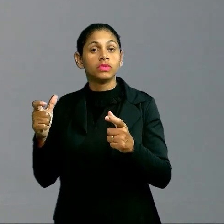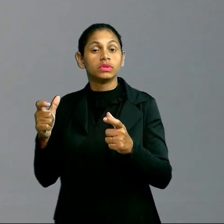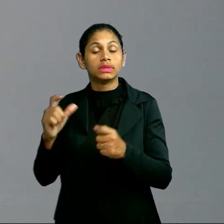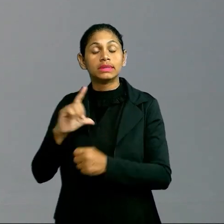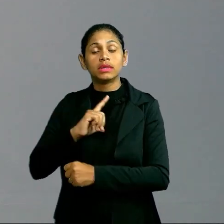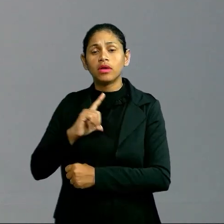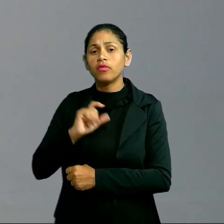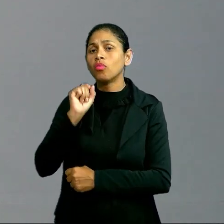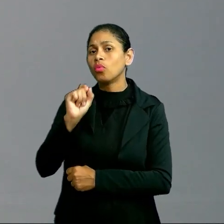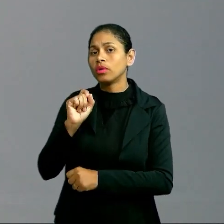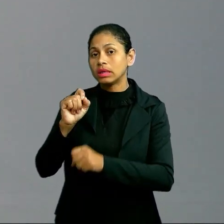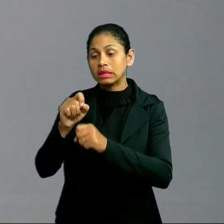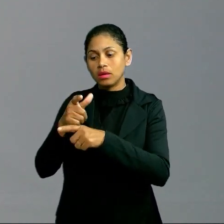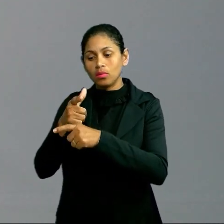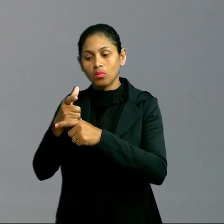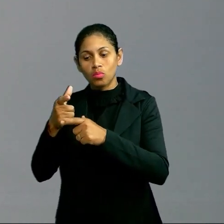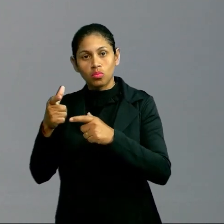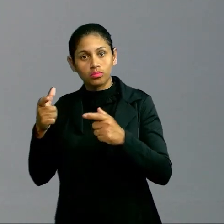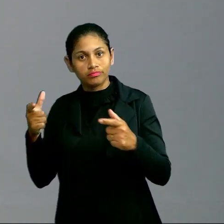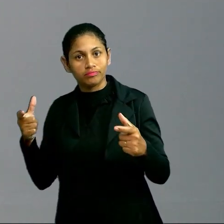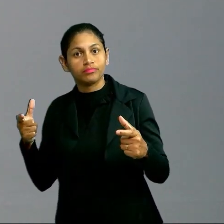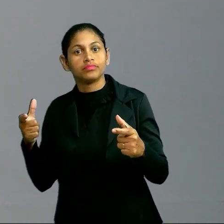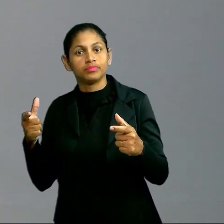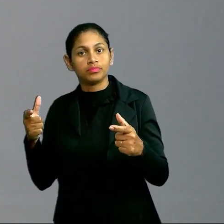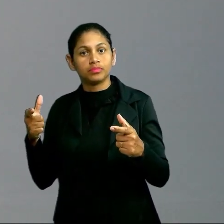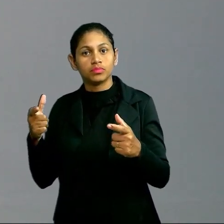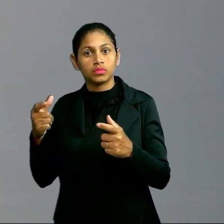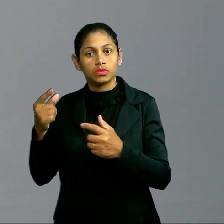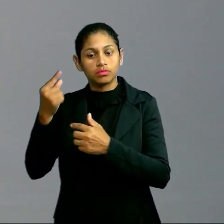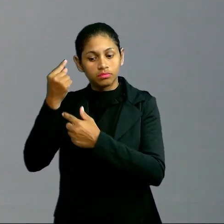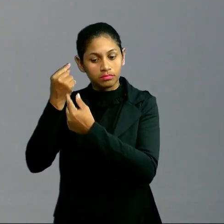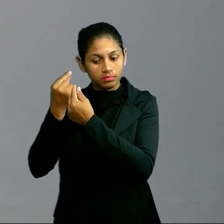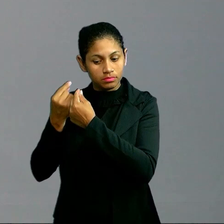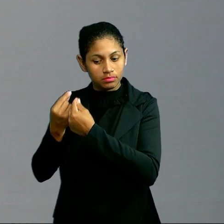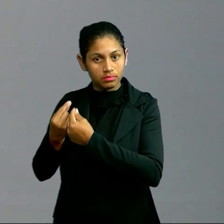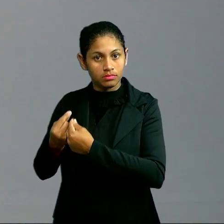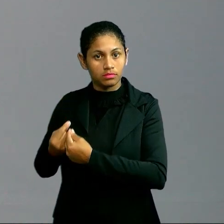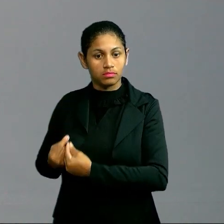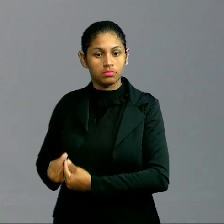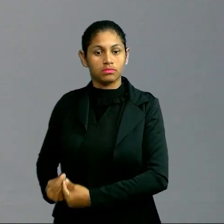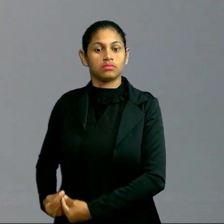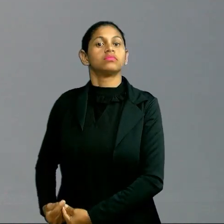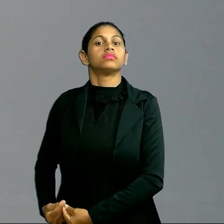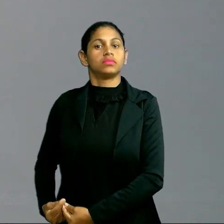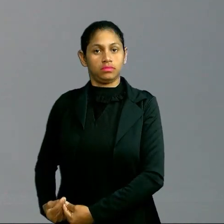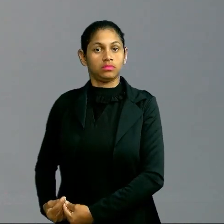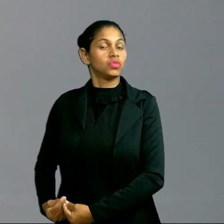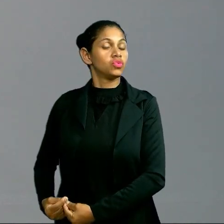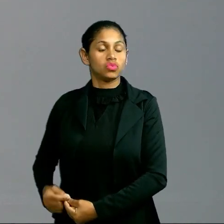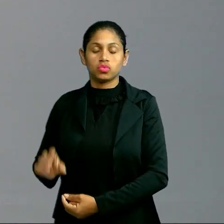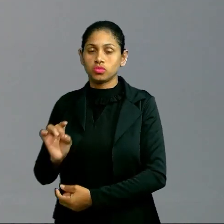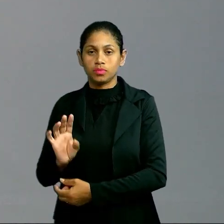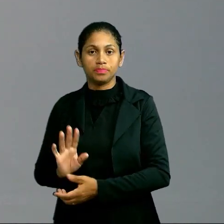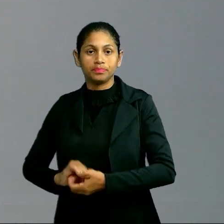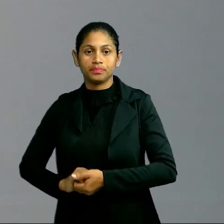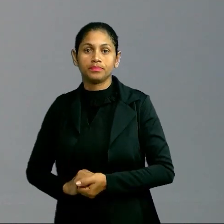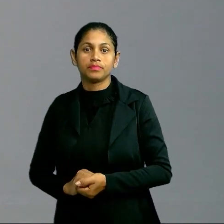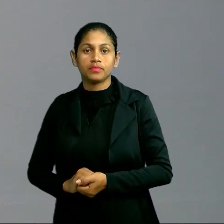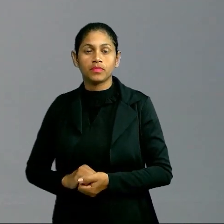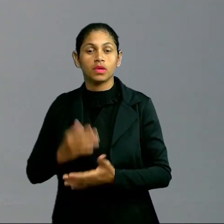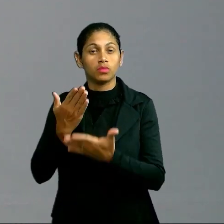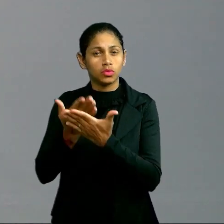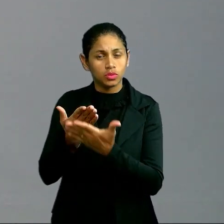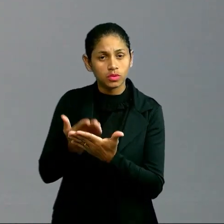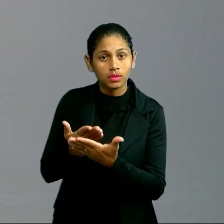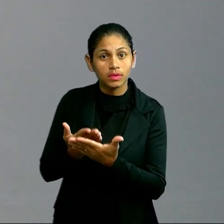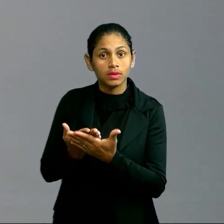linear, modificando apenas o seu comprimento. Claro que utilizamos dessa maneira para efeitos de cálculo e também, já que estamos trabalhando aqui